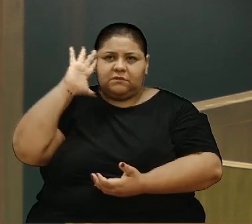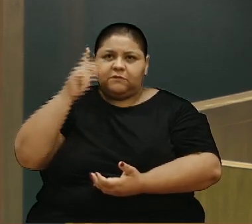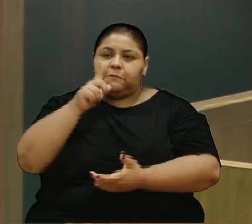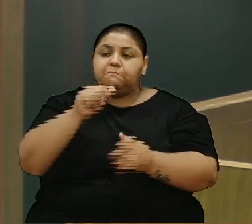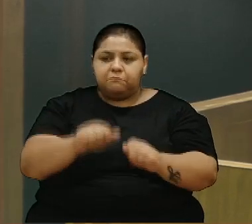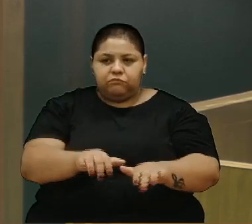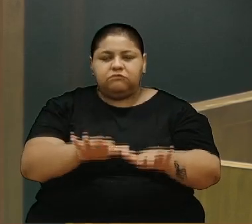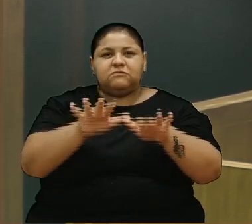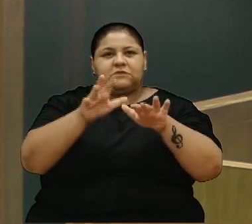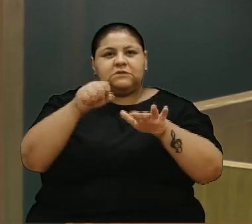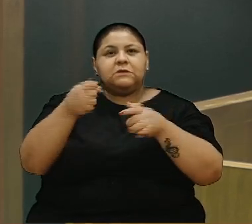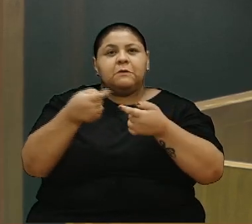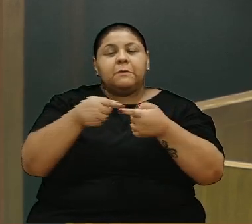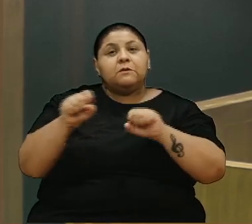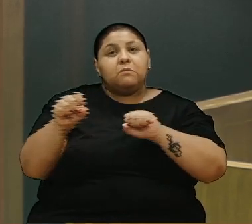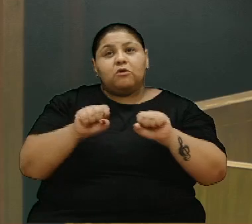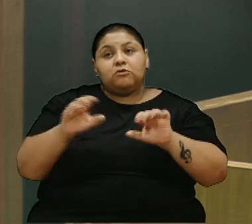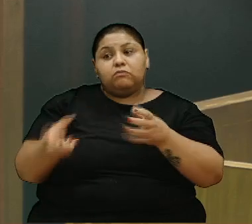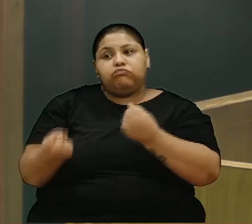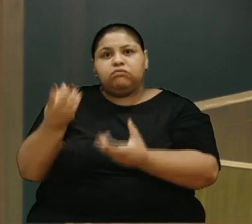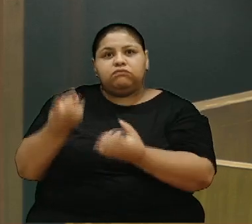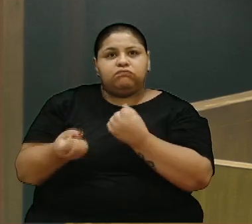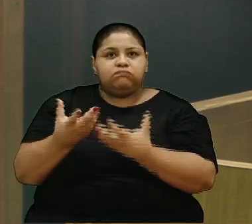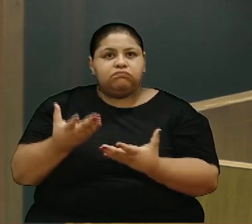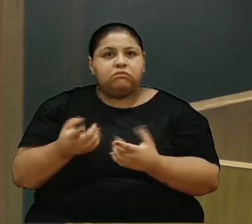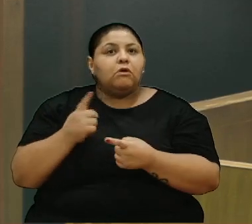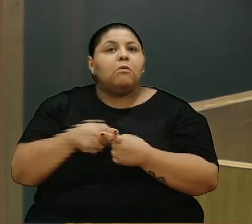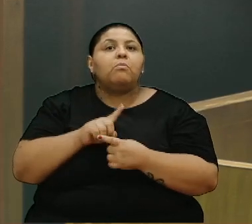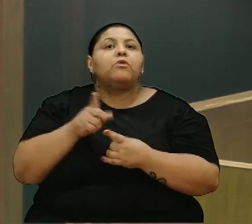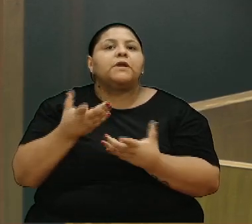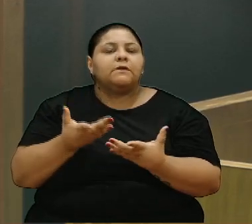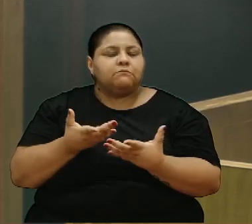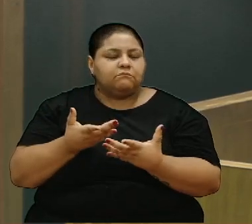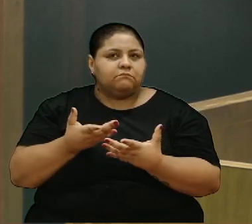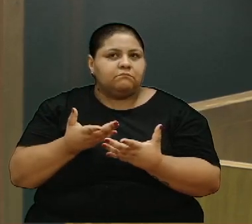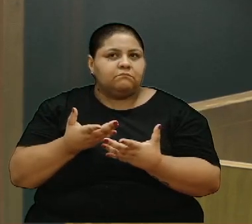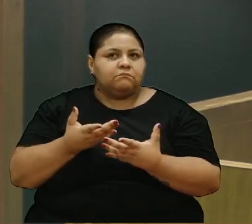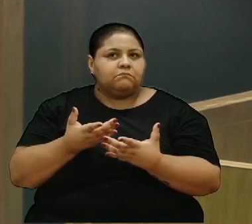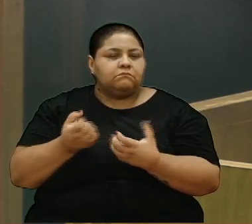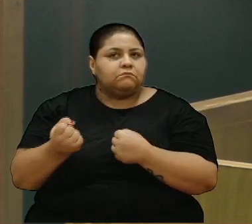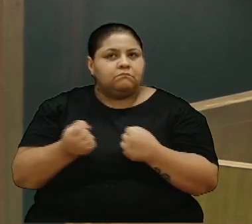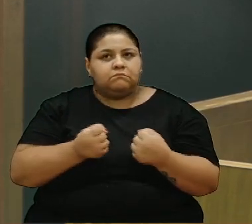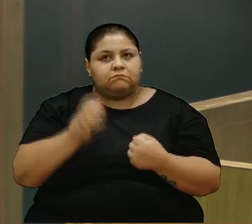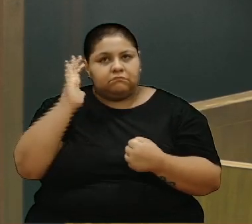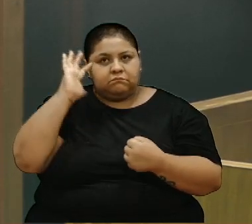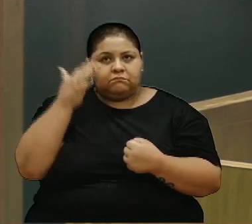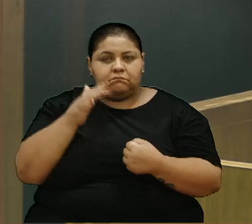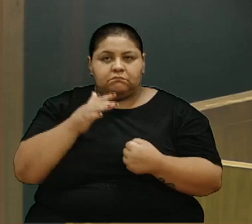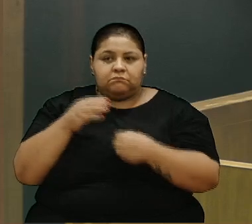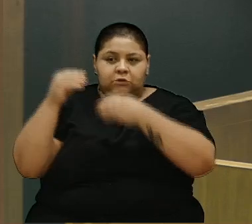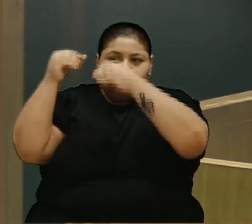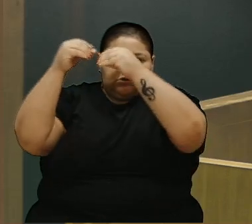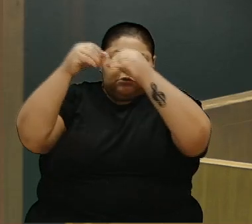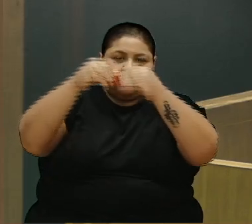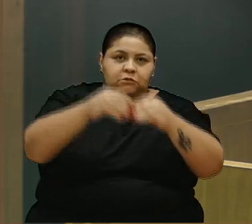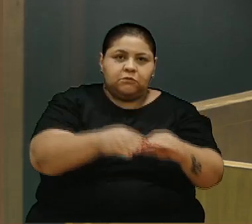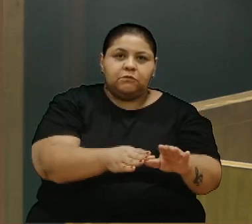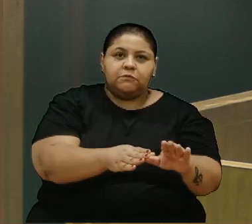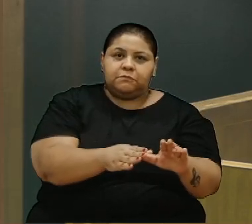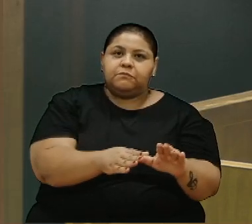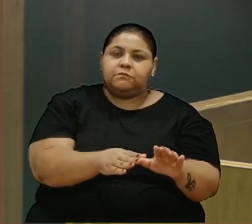sim, mas pode ocorrer um incêndio de grandes proporções, por que não? Pode ocorrer uma enxurrada, como já aconteceu, um